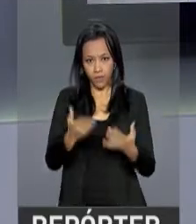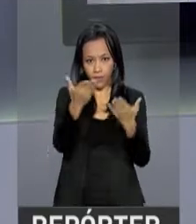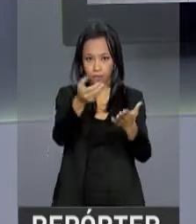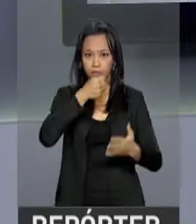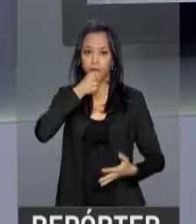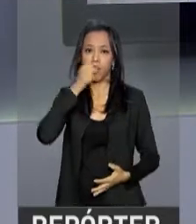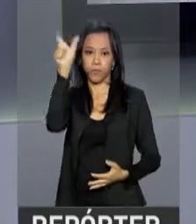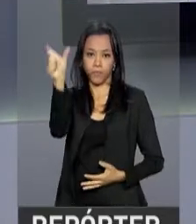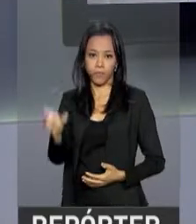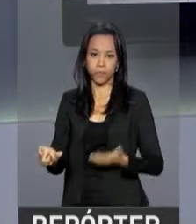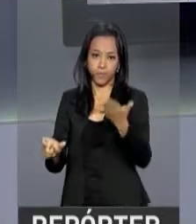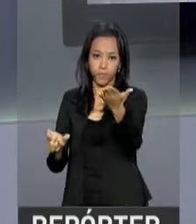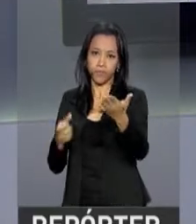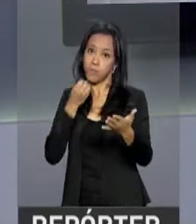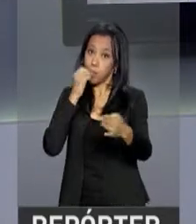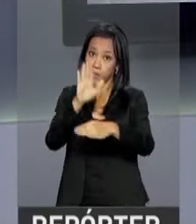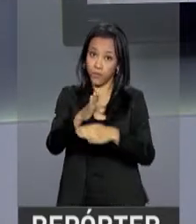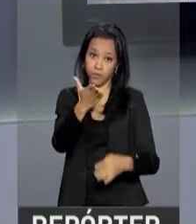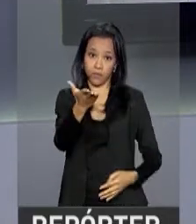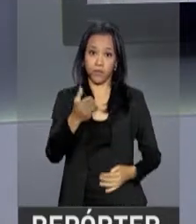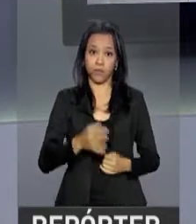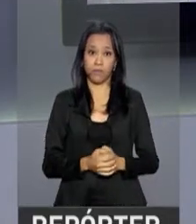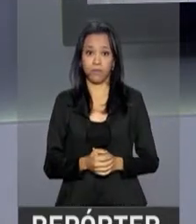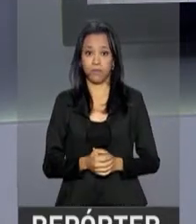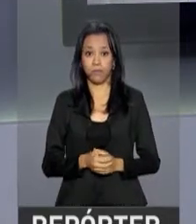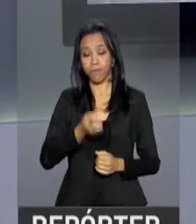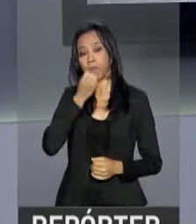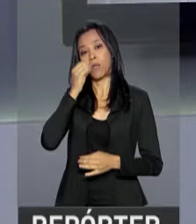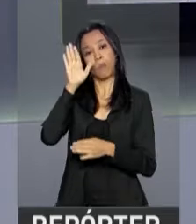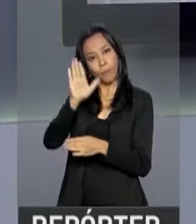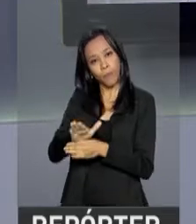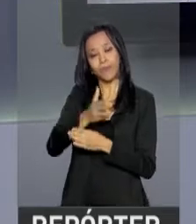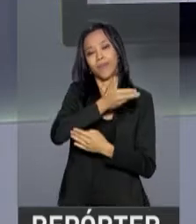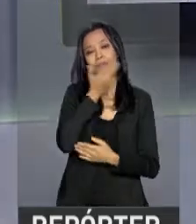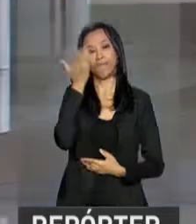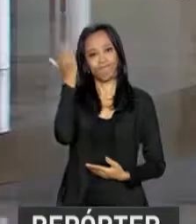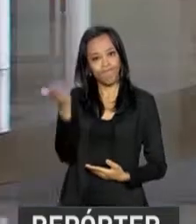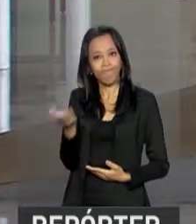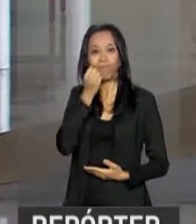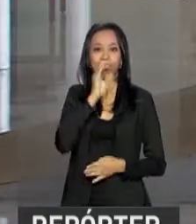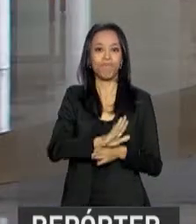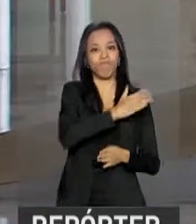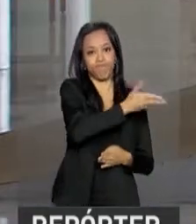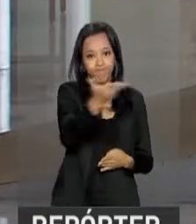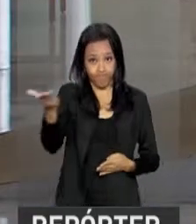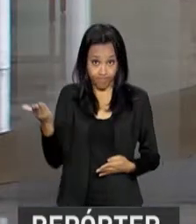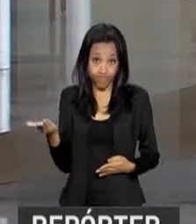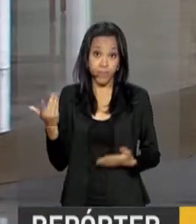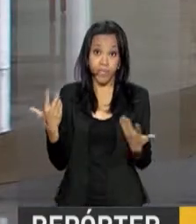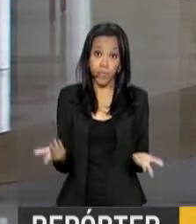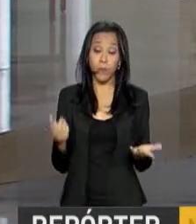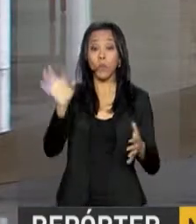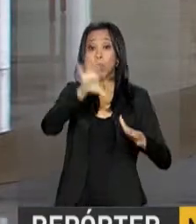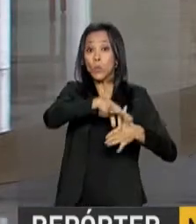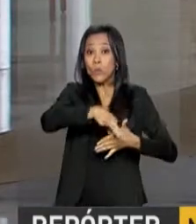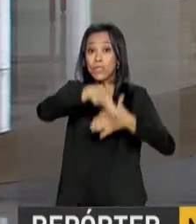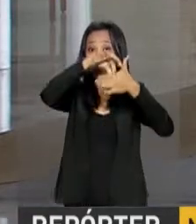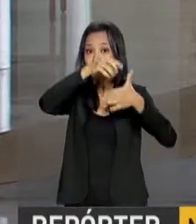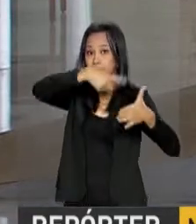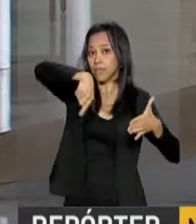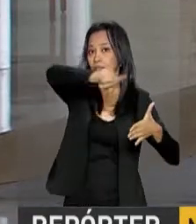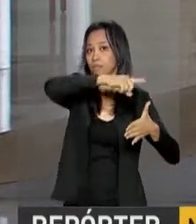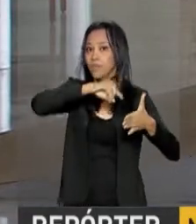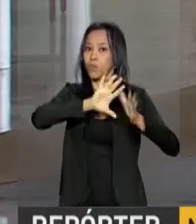o lanac boa tarde pra você boa tarde taíssa boa tarde a todos olha só thaíssa os líderes da base aliada